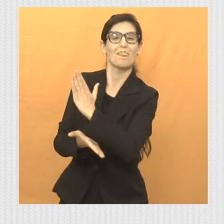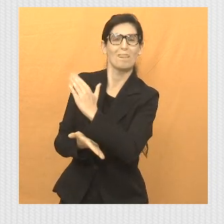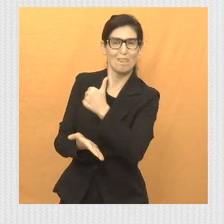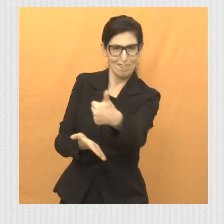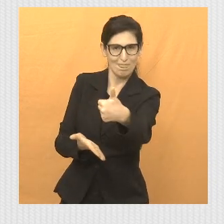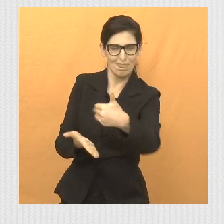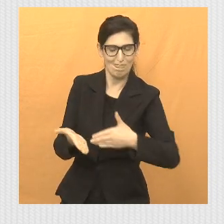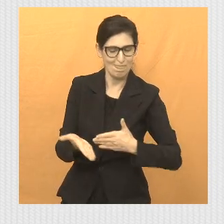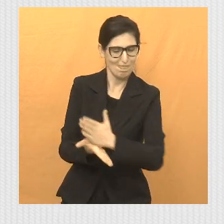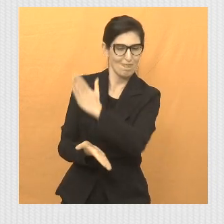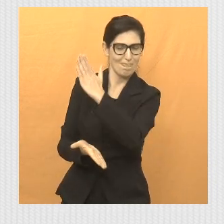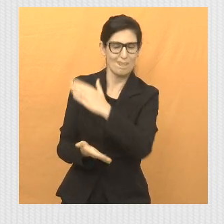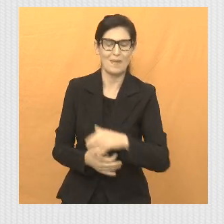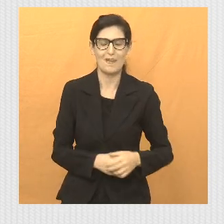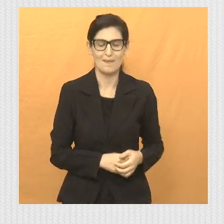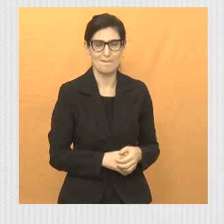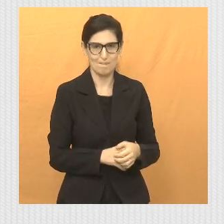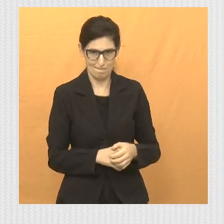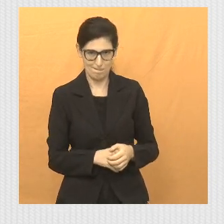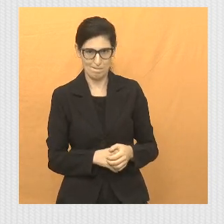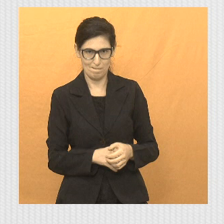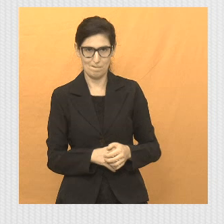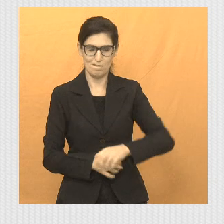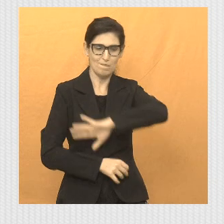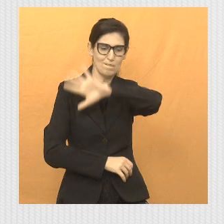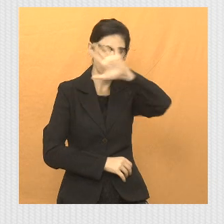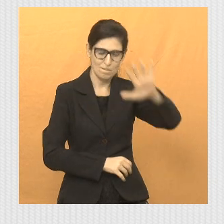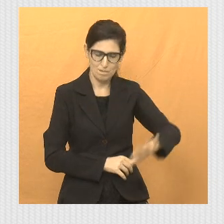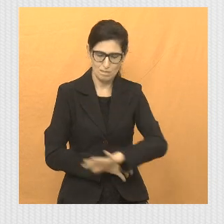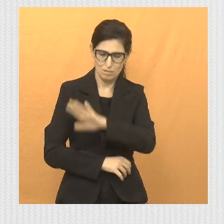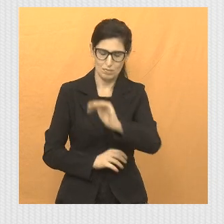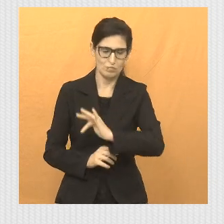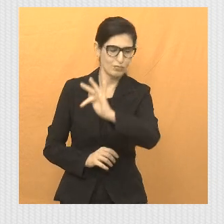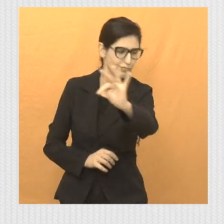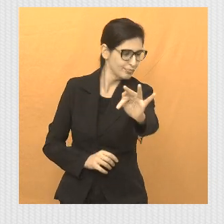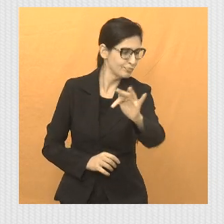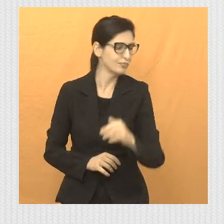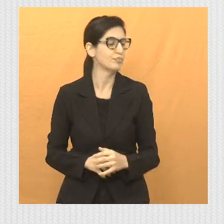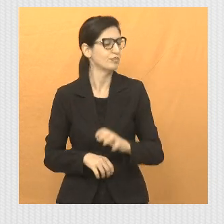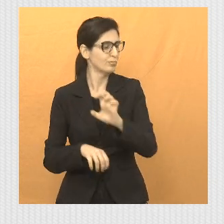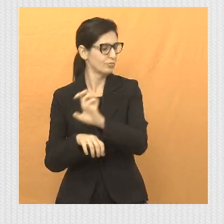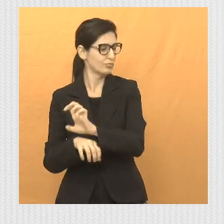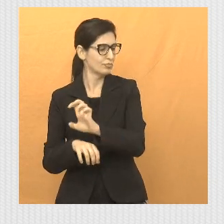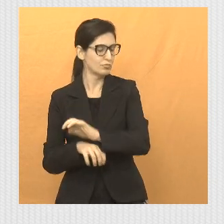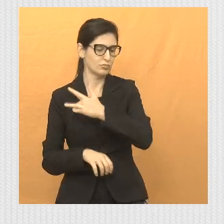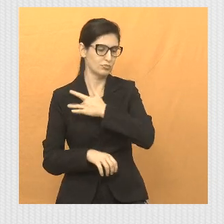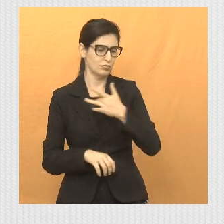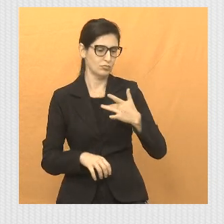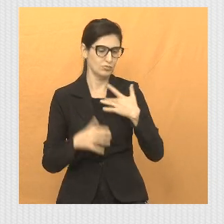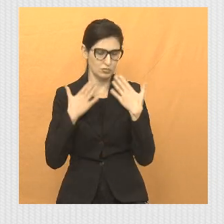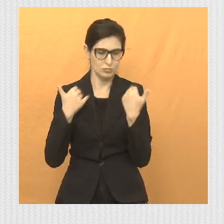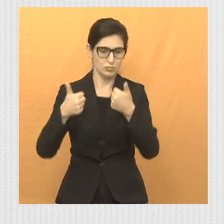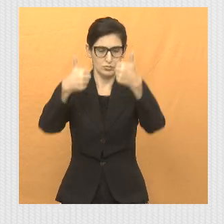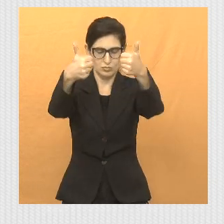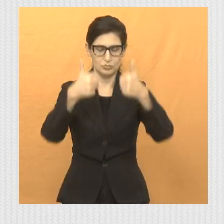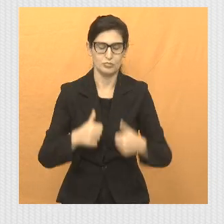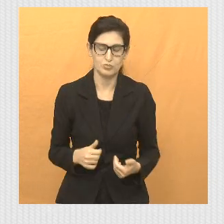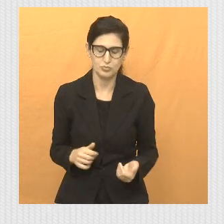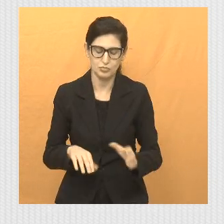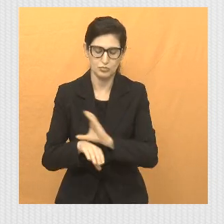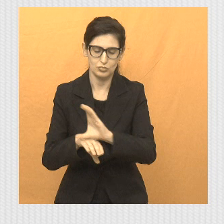foram encaminhadas para a etapa regional da Conferência Estadual de Saúde. Dessas 33